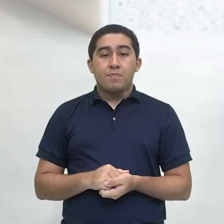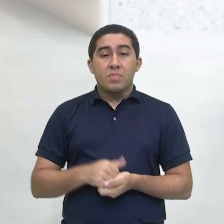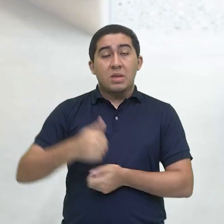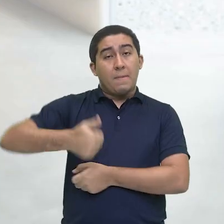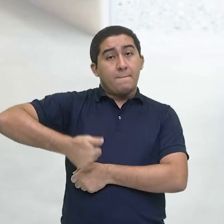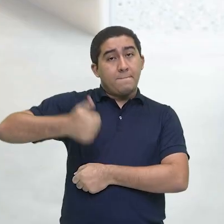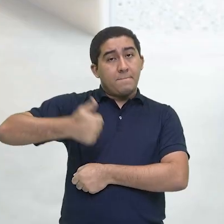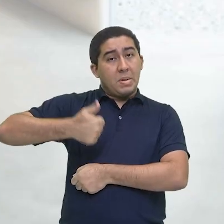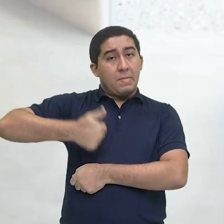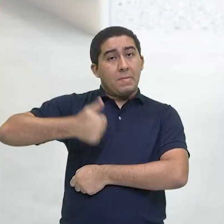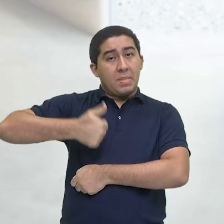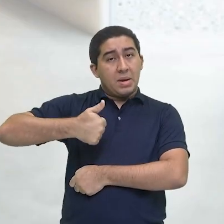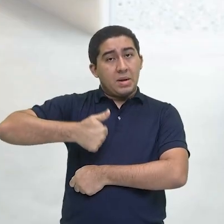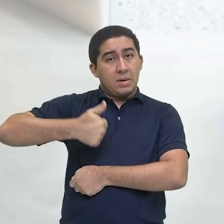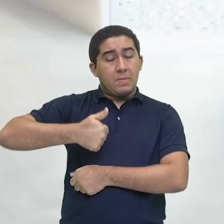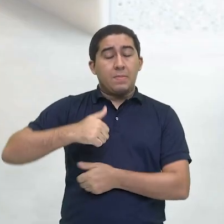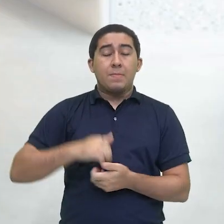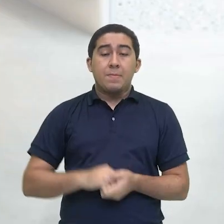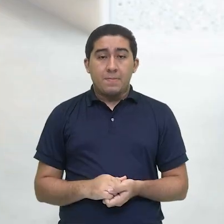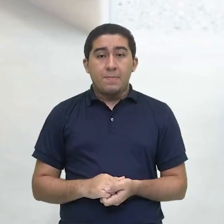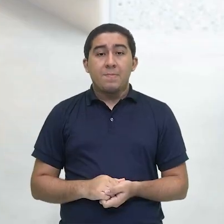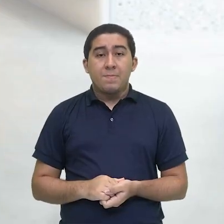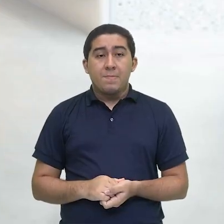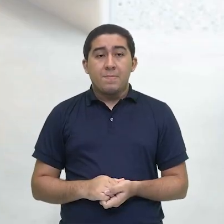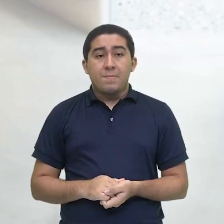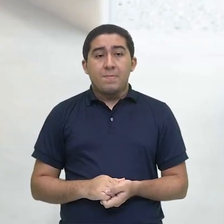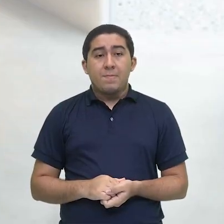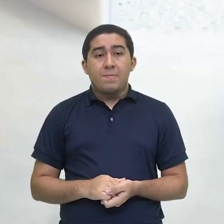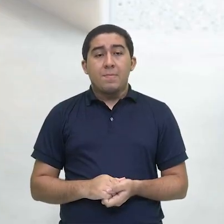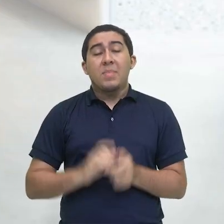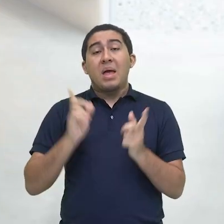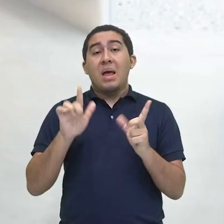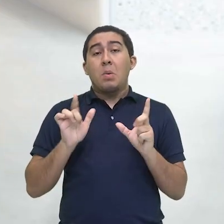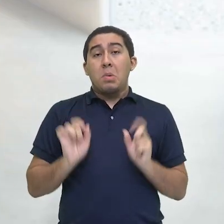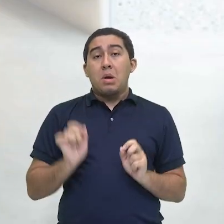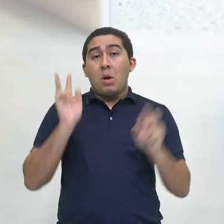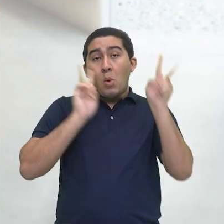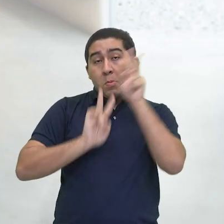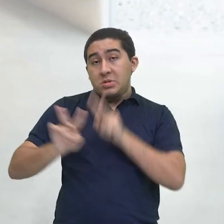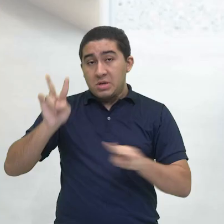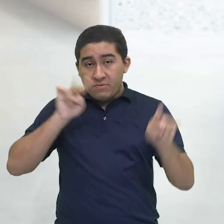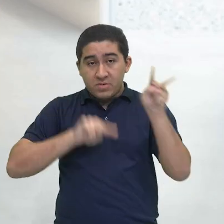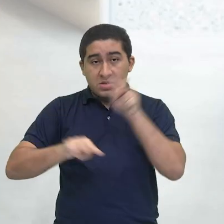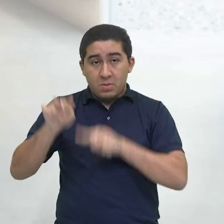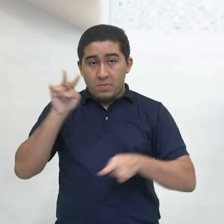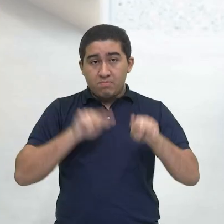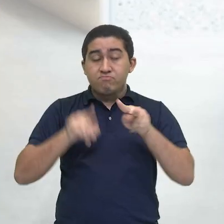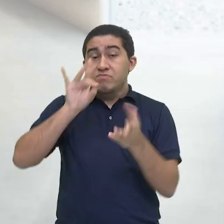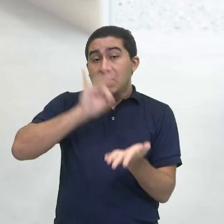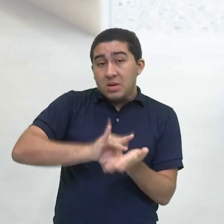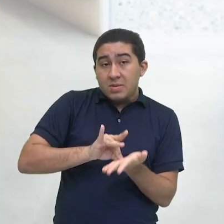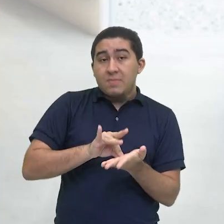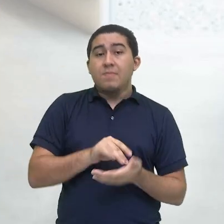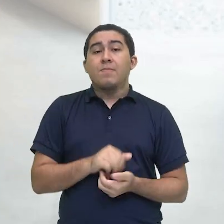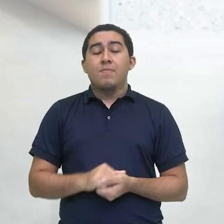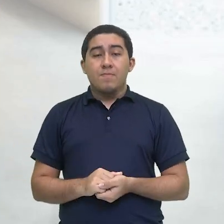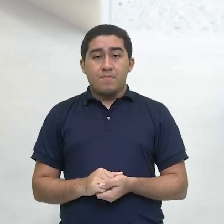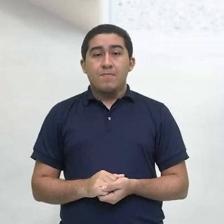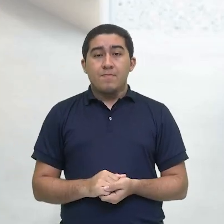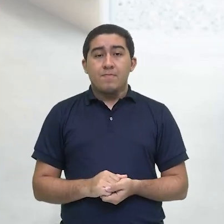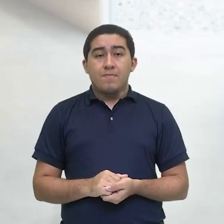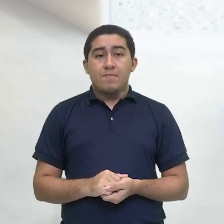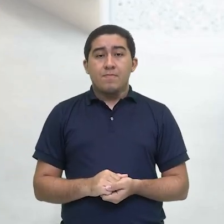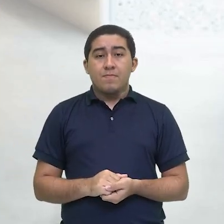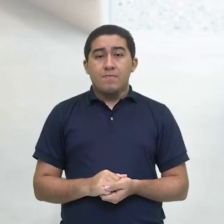A primeira etapa, ela está ligada à observação. É isso mesmo, tá, gente?